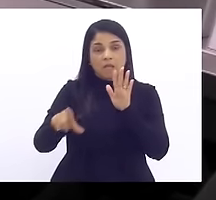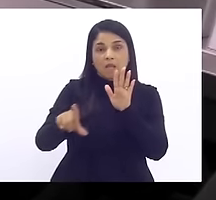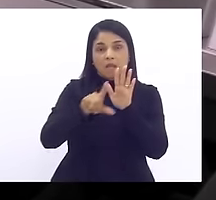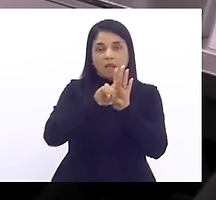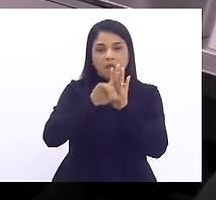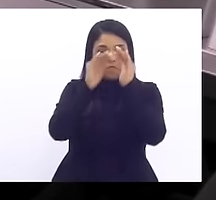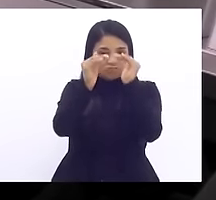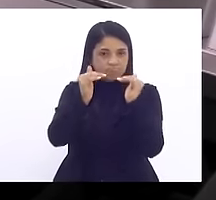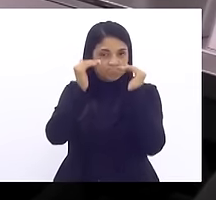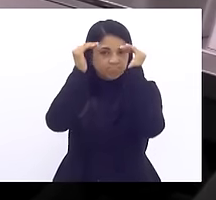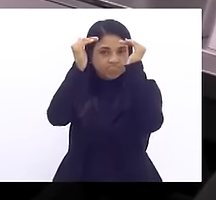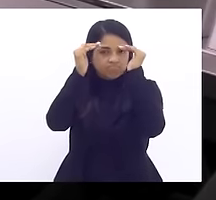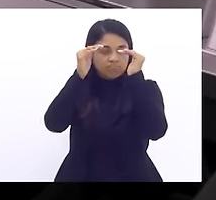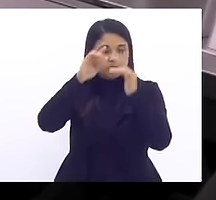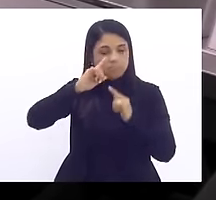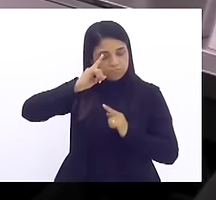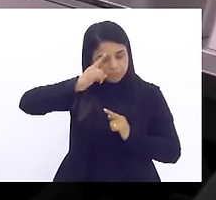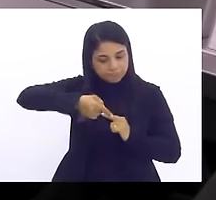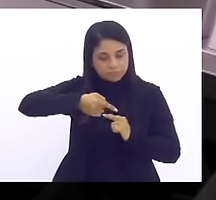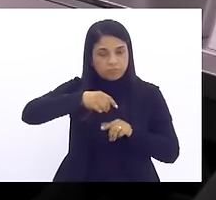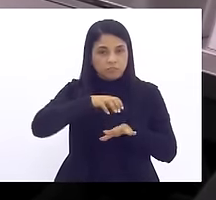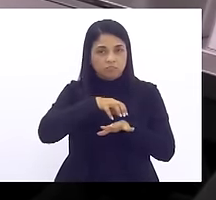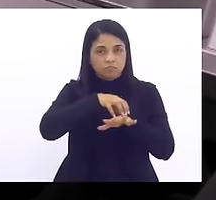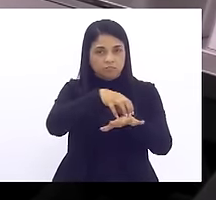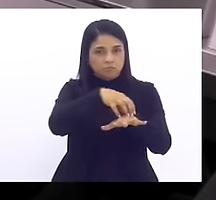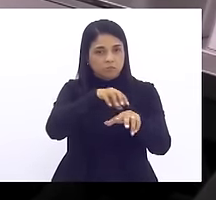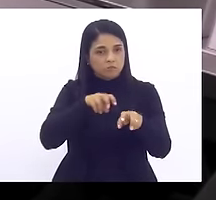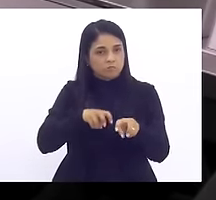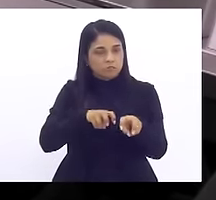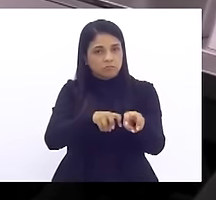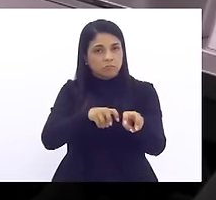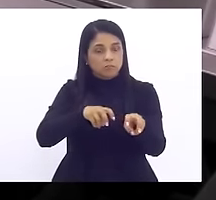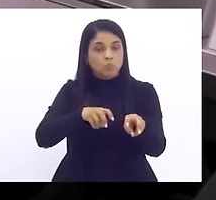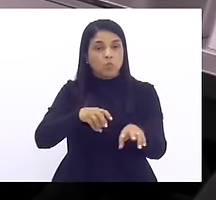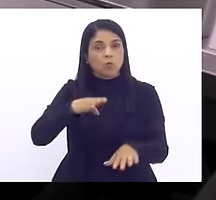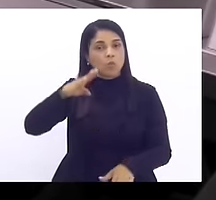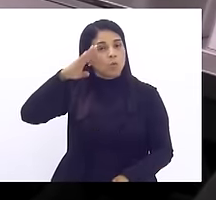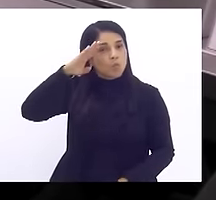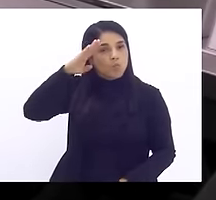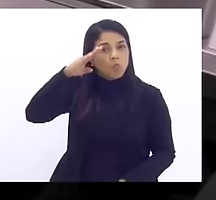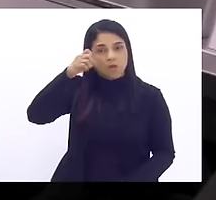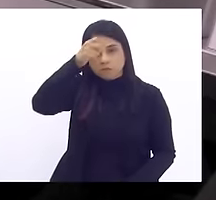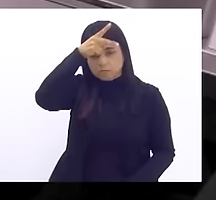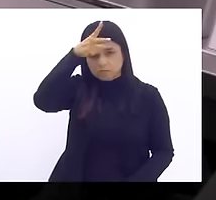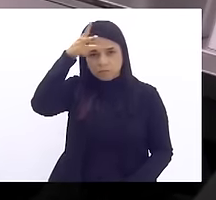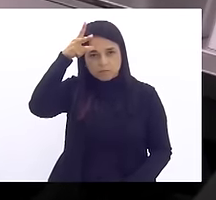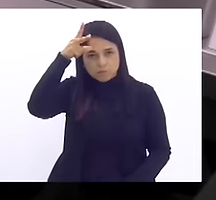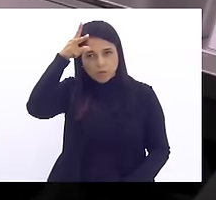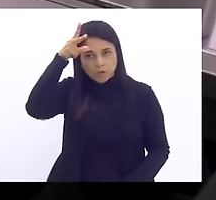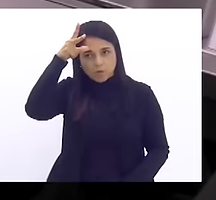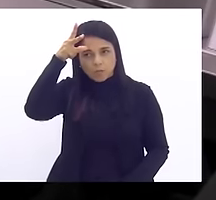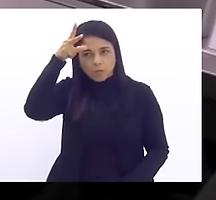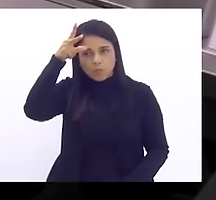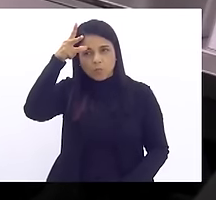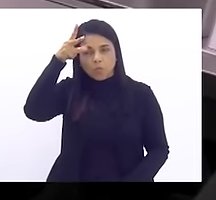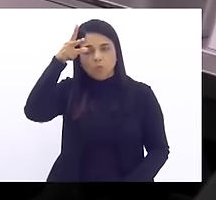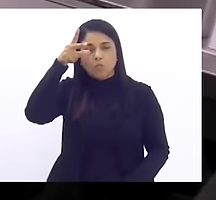de autoridade de trânsito para para o guarda municipal desde que ele seja